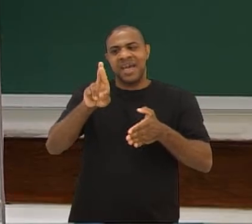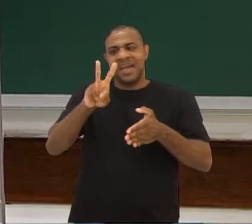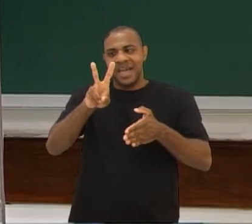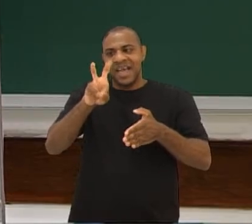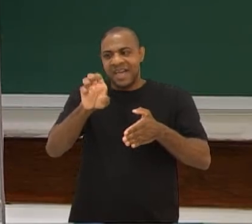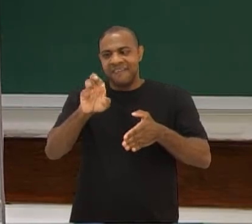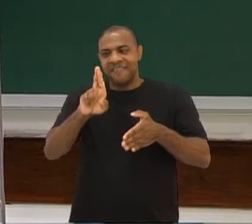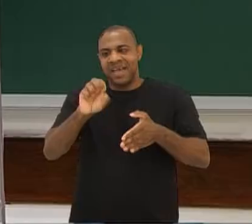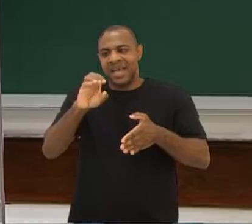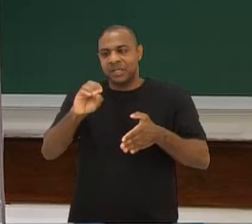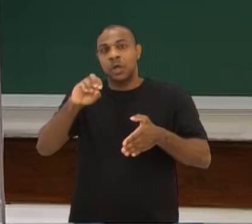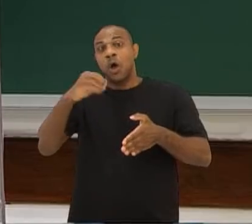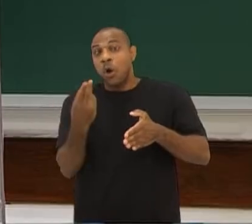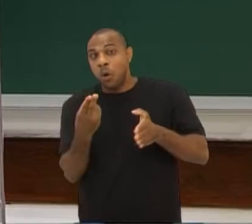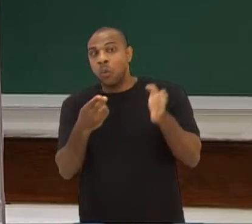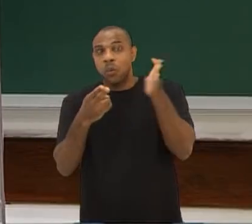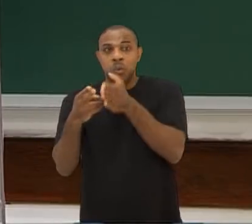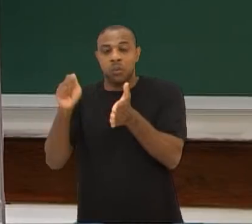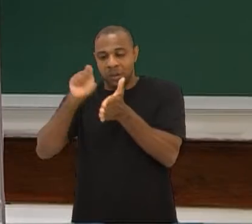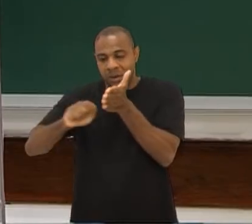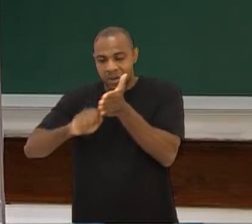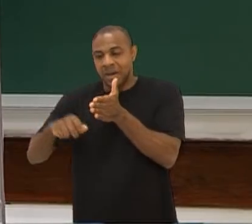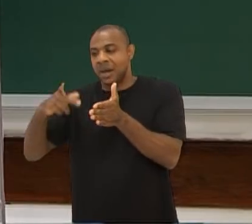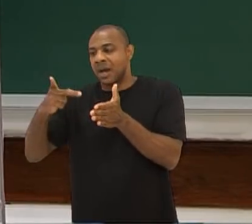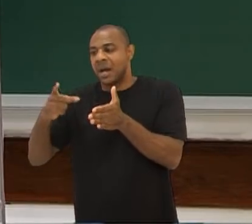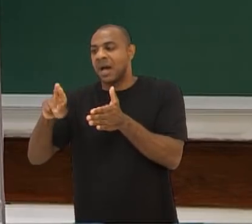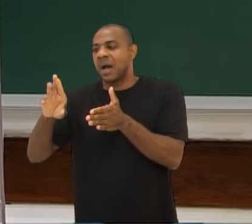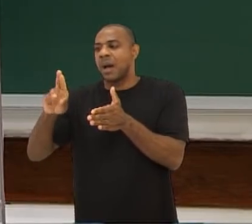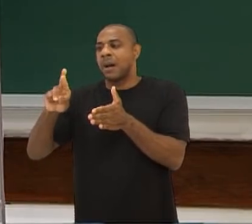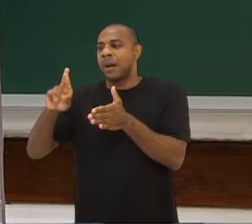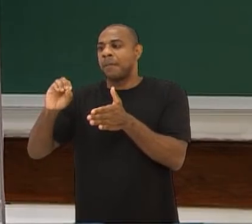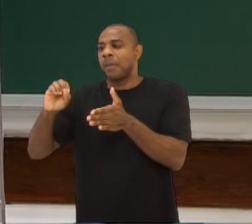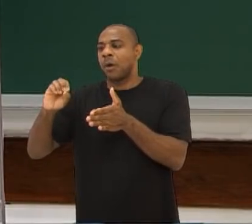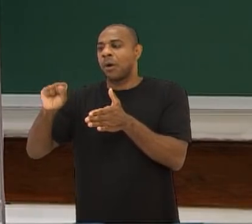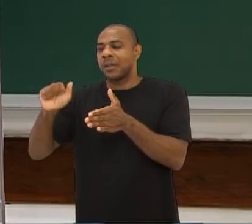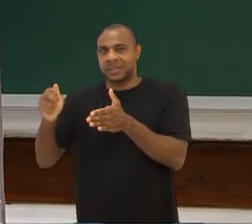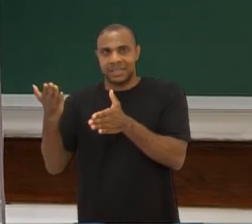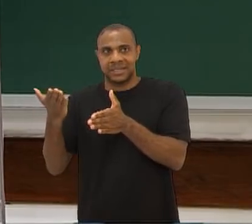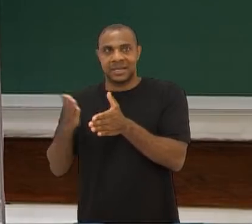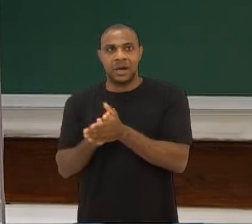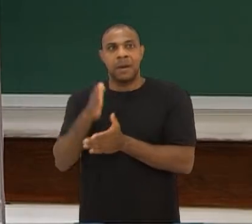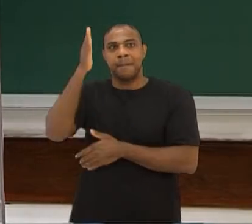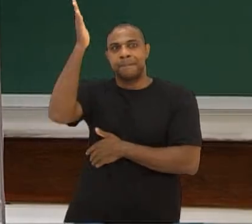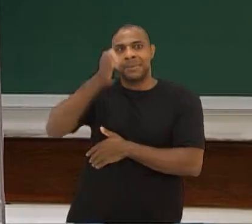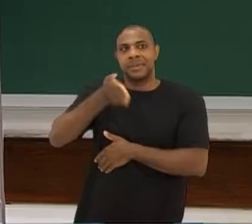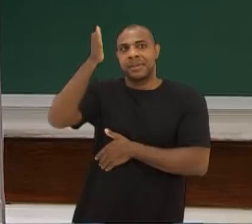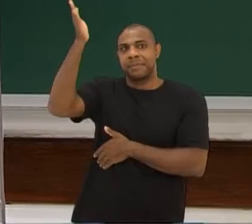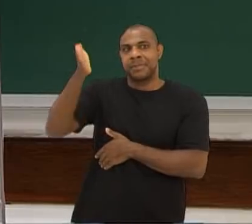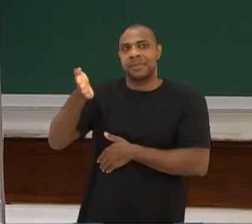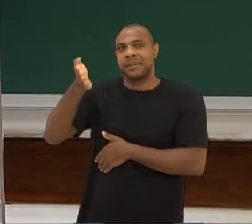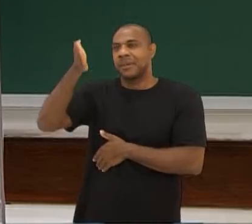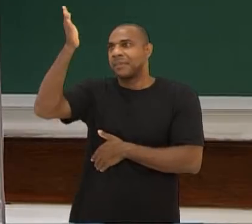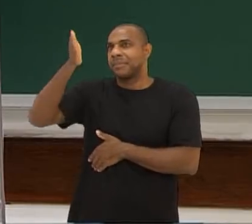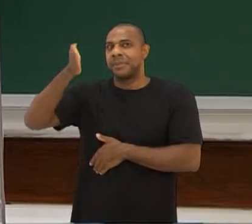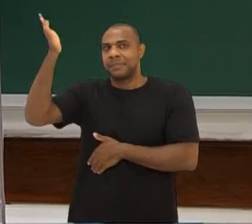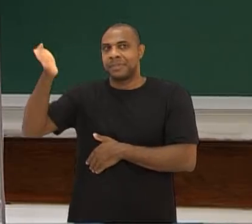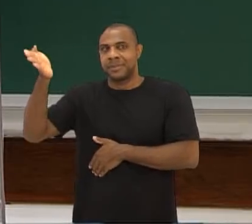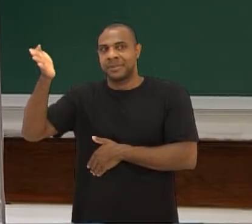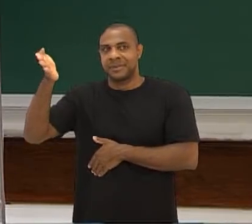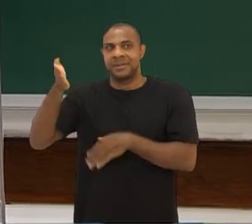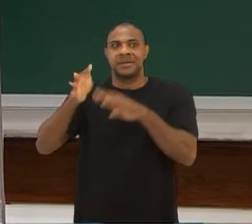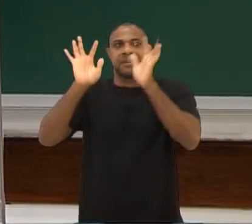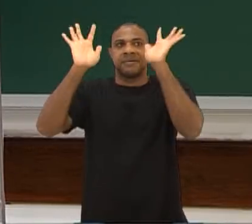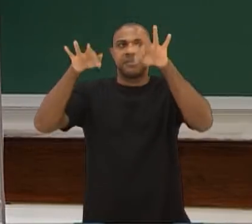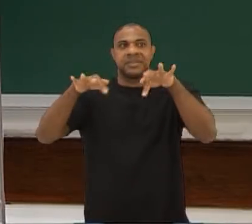coloca uma barrinha para mostrar que essa linha termina aqui. Eu coloquei a barrinha só para poder trazer mais um verso,